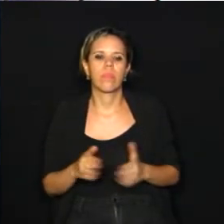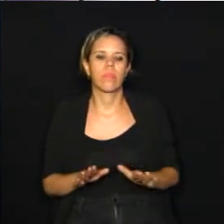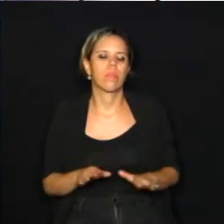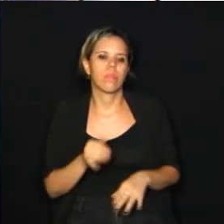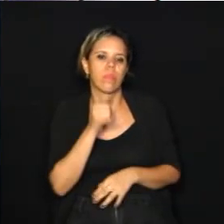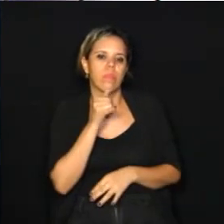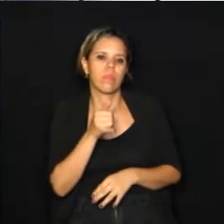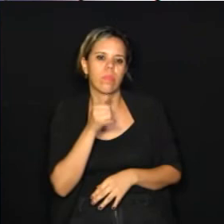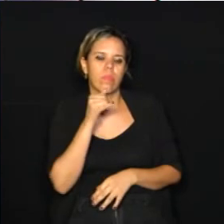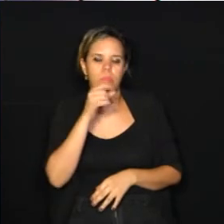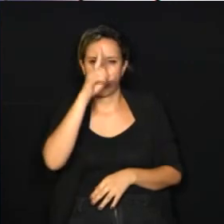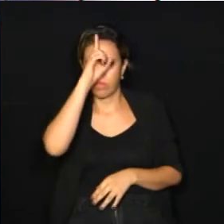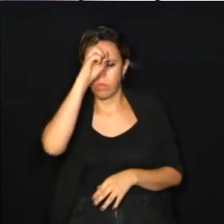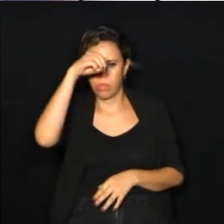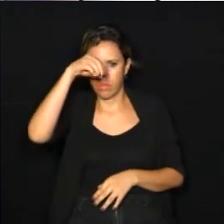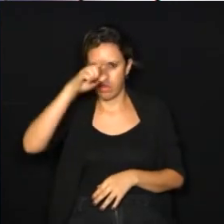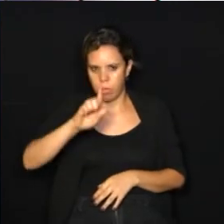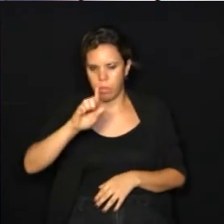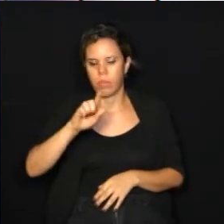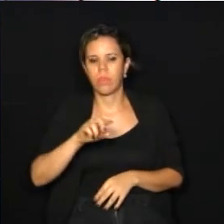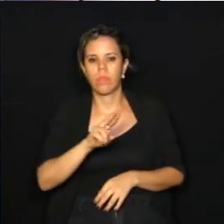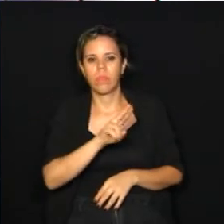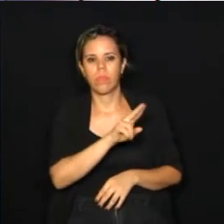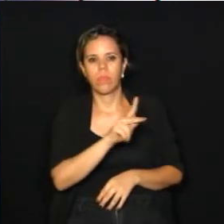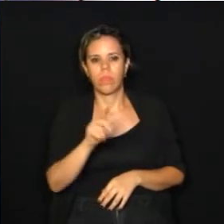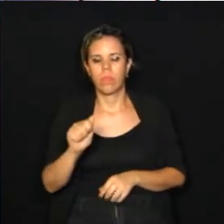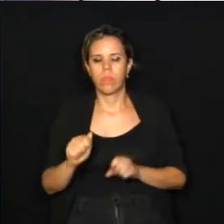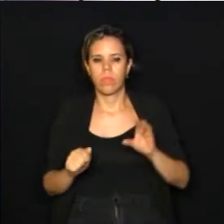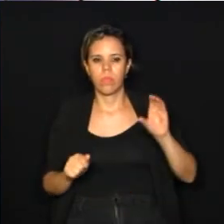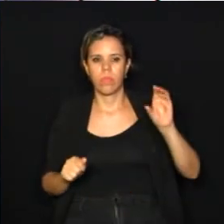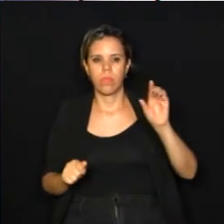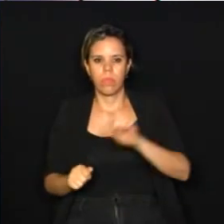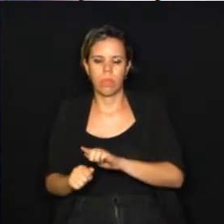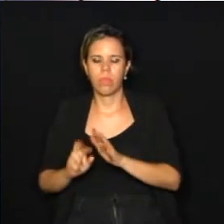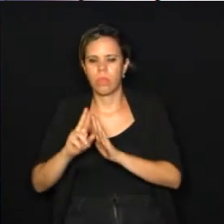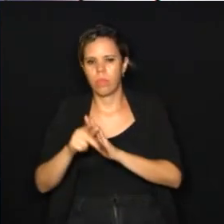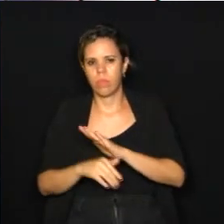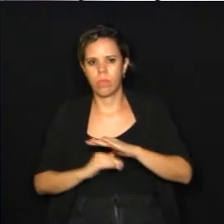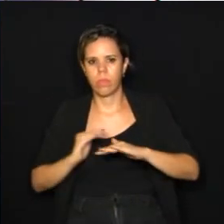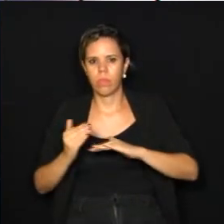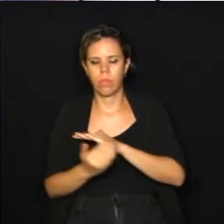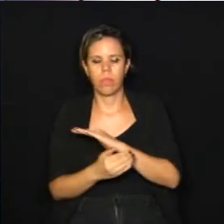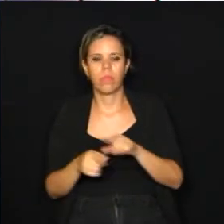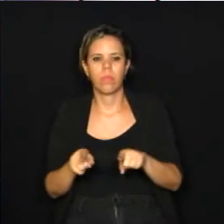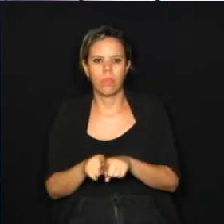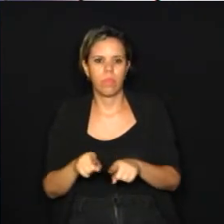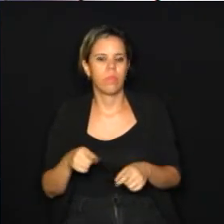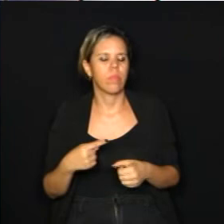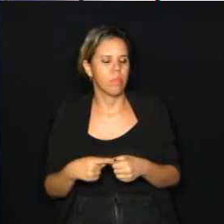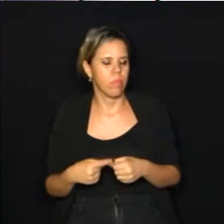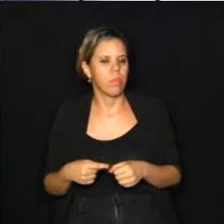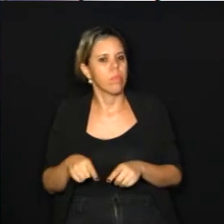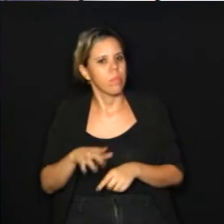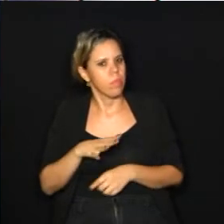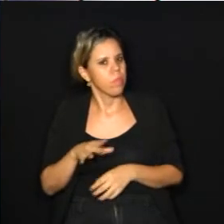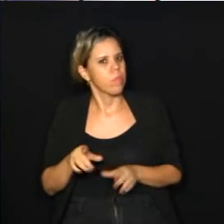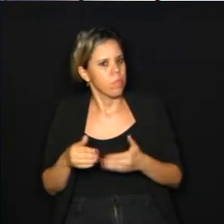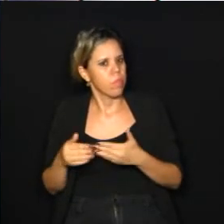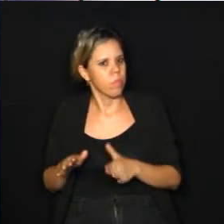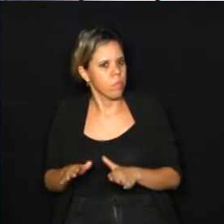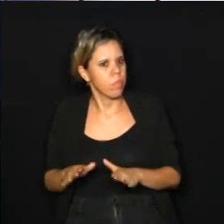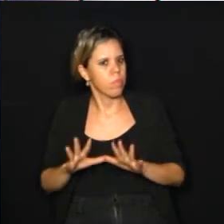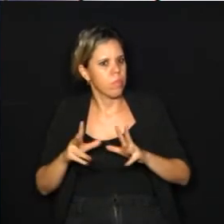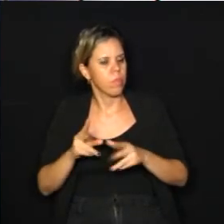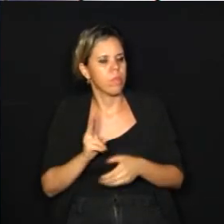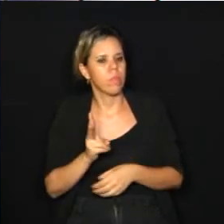exemplo, do Mário Gatti, as UPAs do Campo Grande, São José e o Anchieta Metropolitano também, eles vão ficar abertos